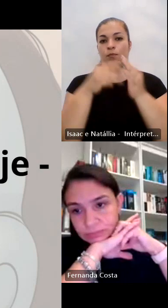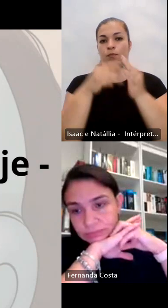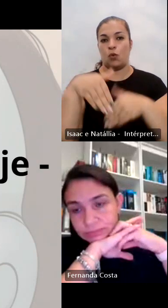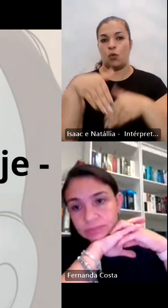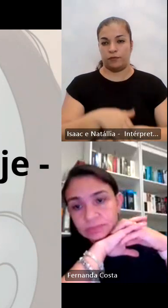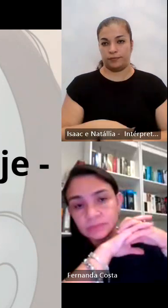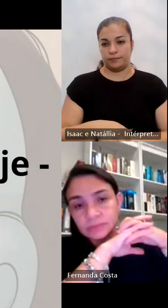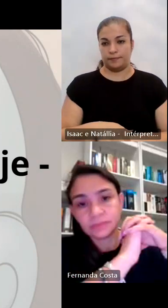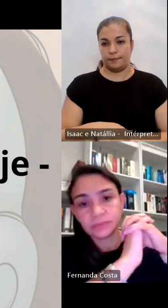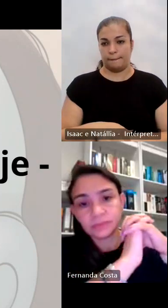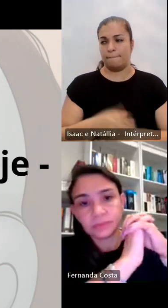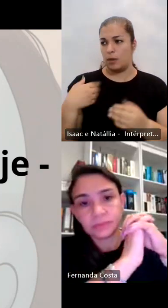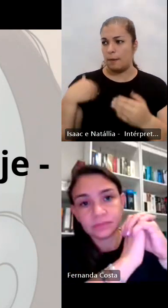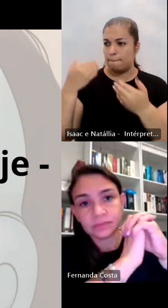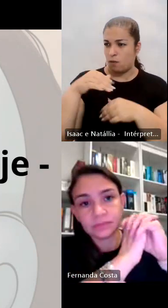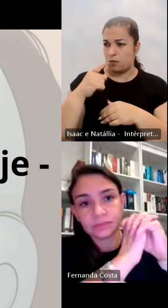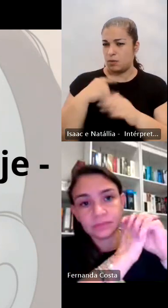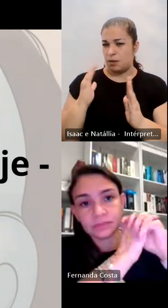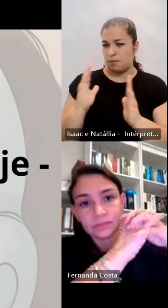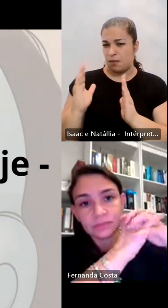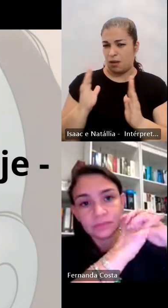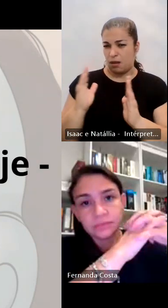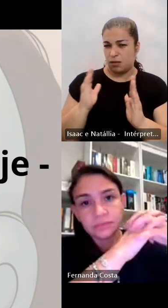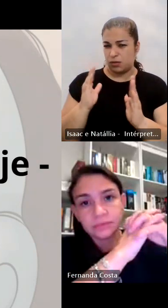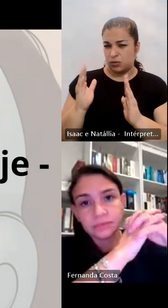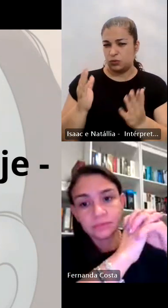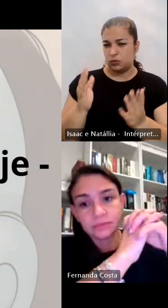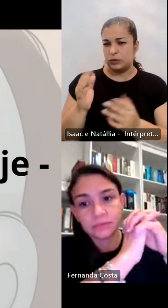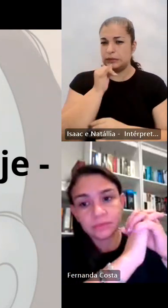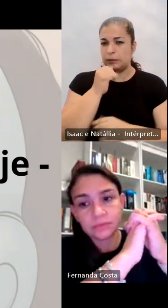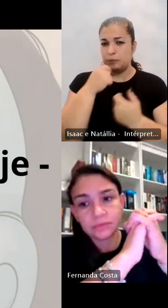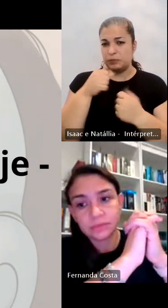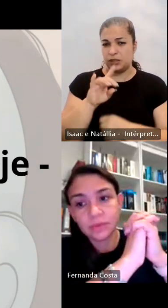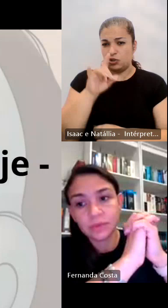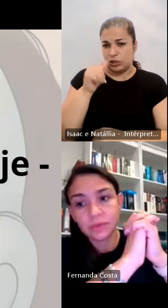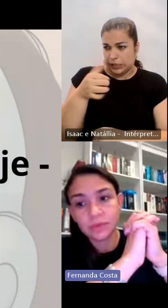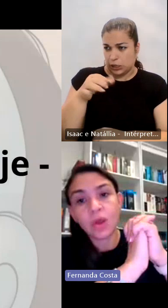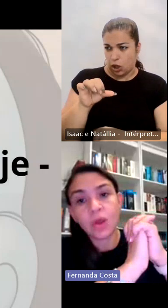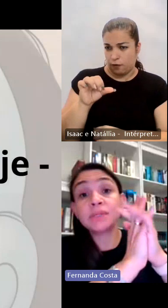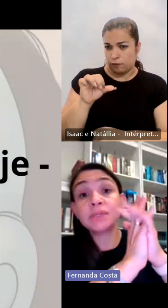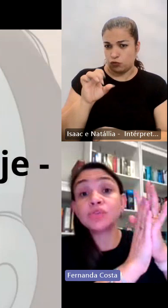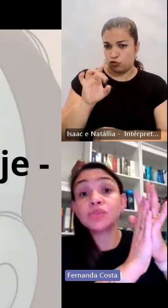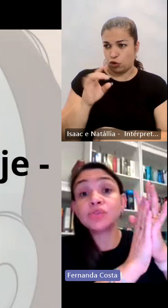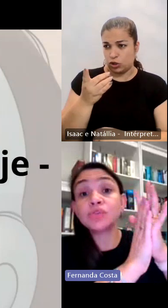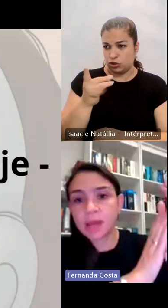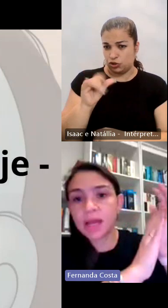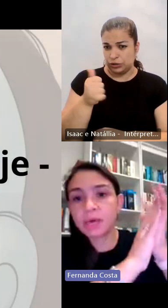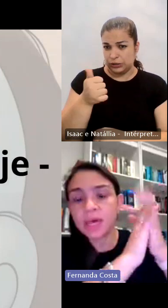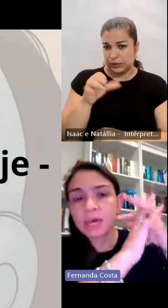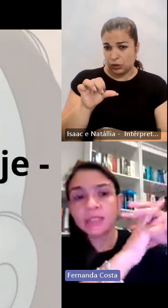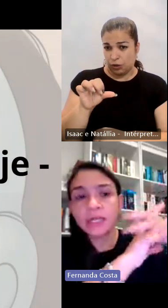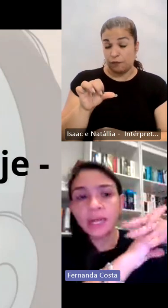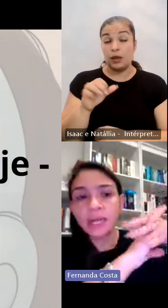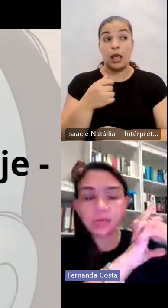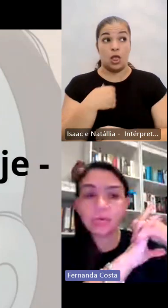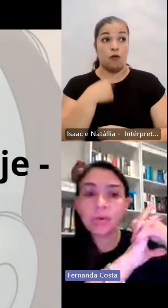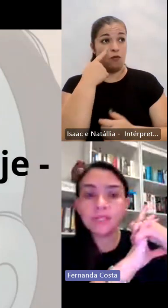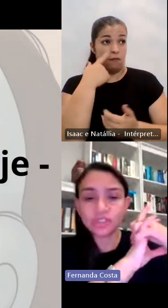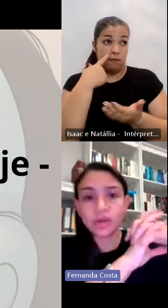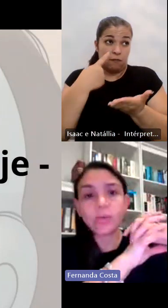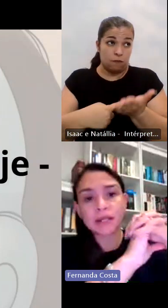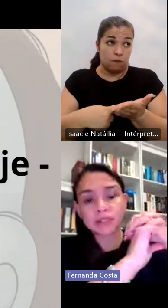Tá, e essa prova ela tem um prazo ela tem que ser feita no dia 19 mesmo? Olha, isso eu preciso confirmar com a